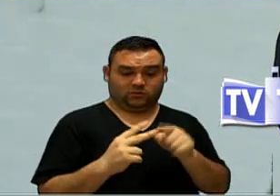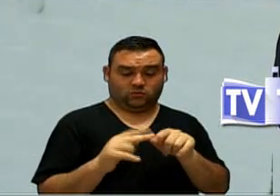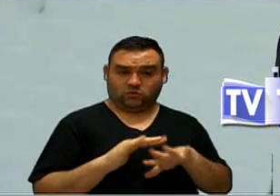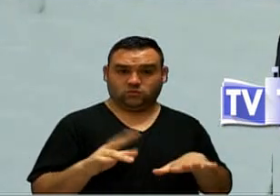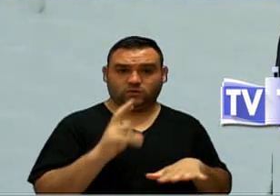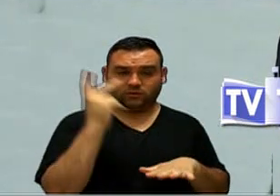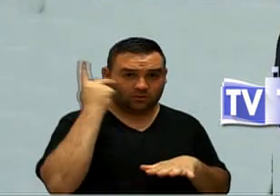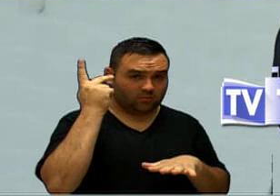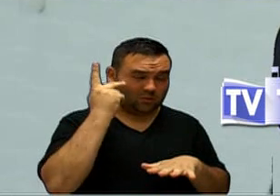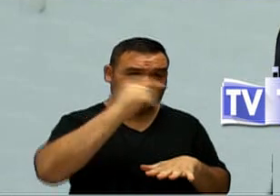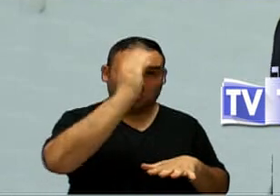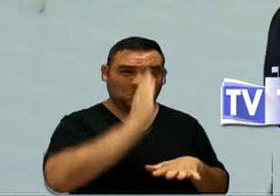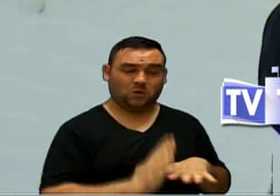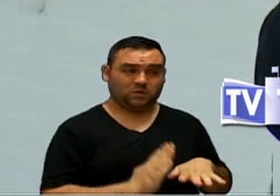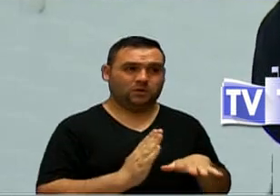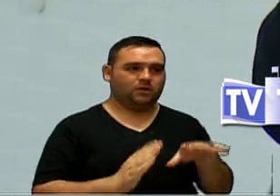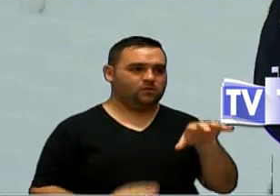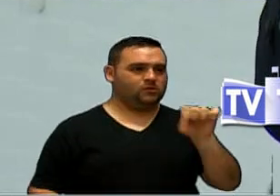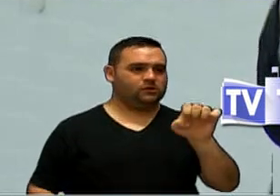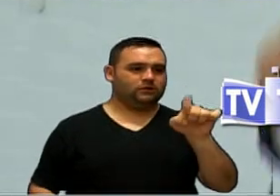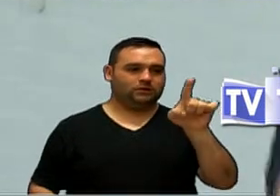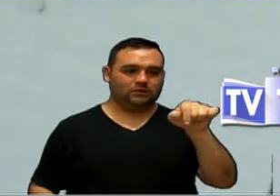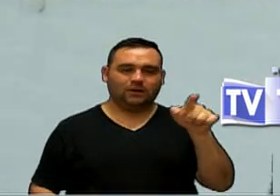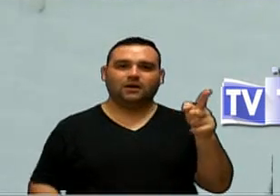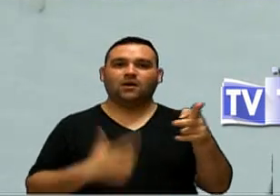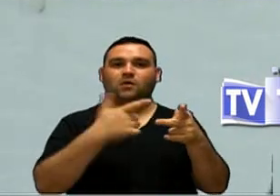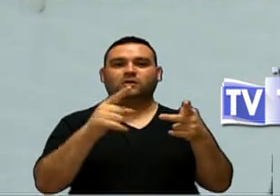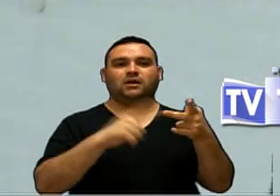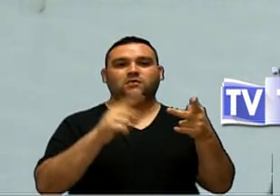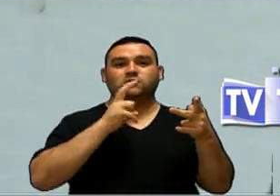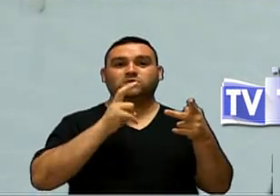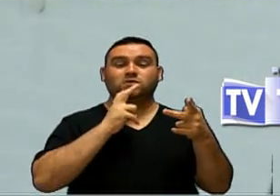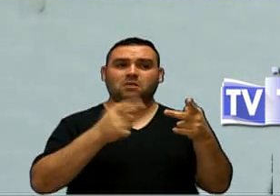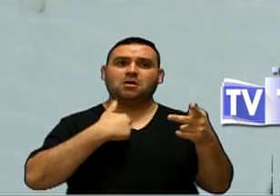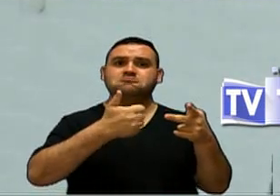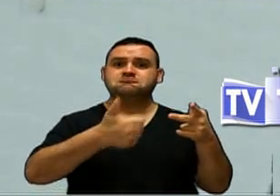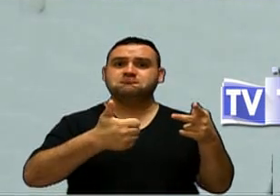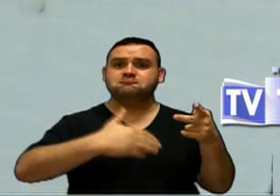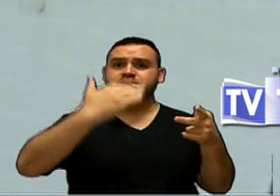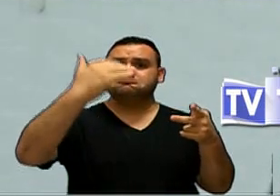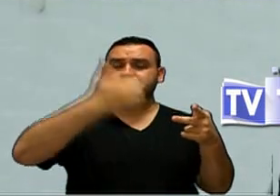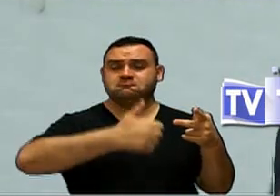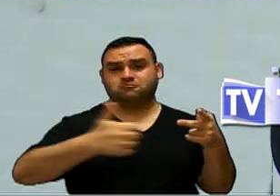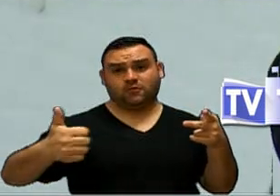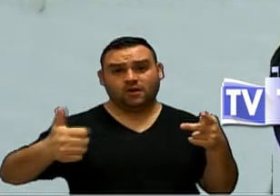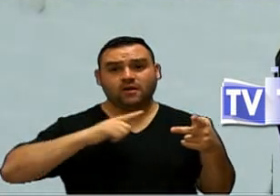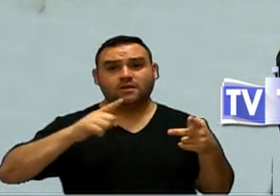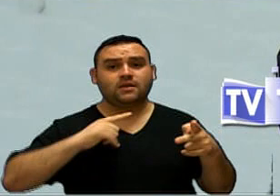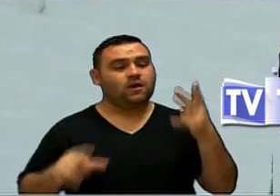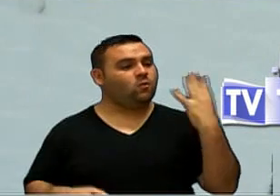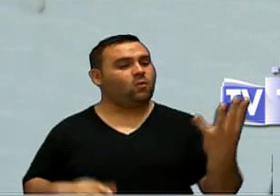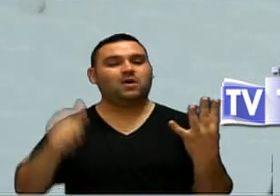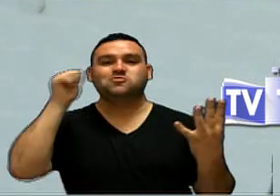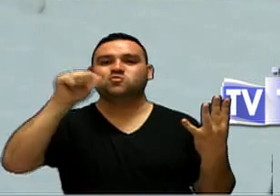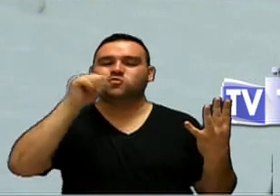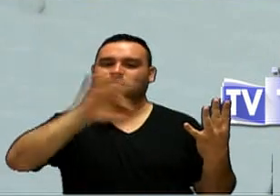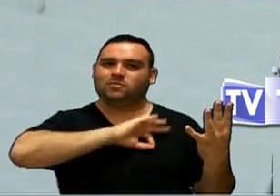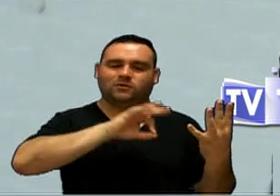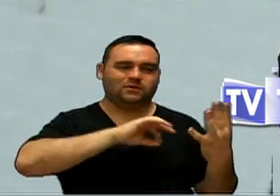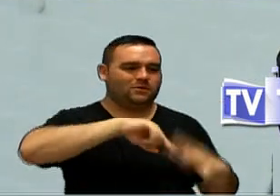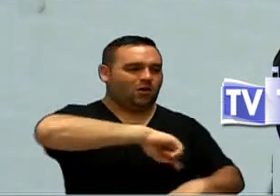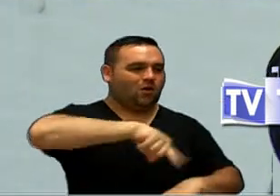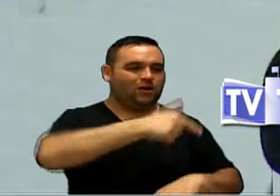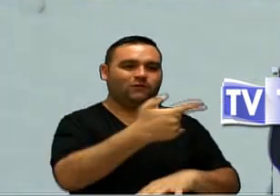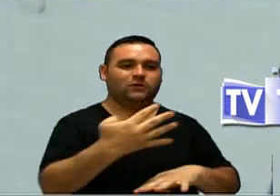Paulo, ou no Brasil, uma é da Sé e agora é de Sorocaba. E está indo muito bem, está indo muito bem. Temos 4 delegadas hoje, plantão